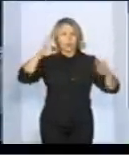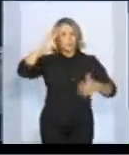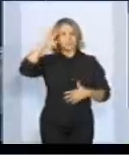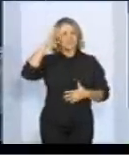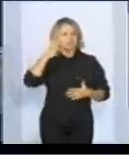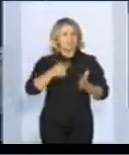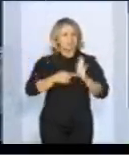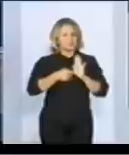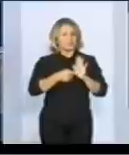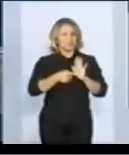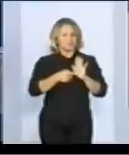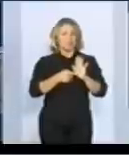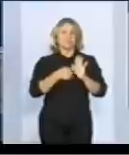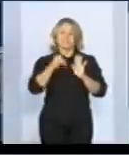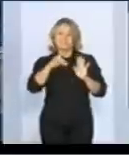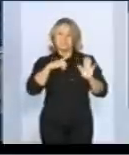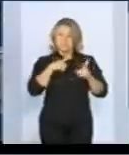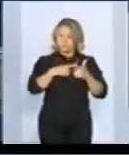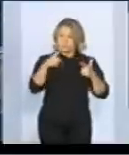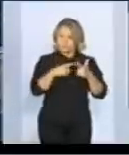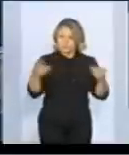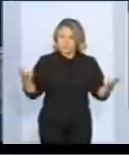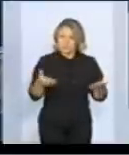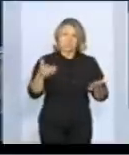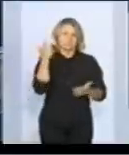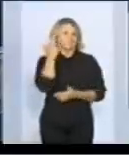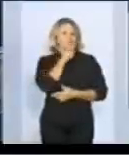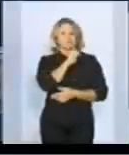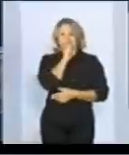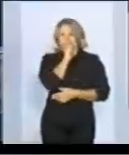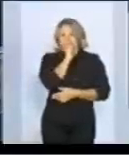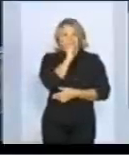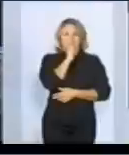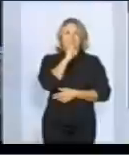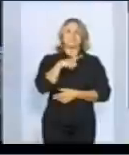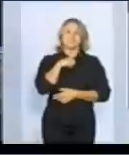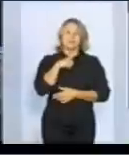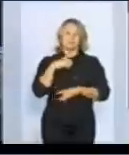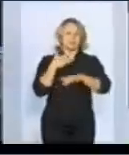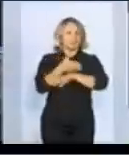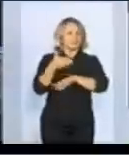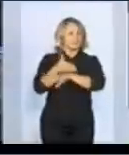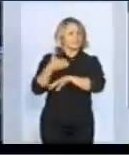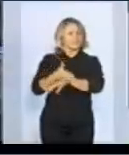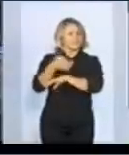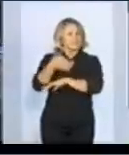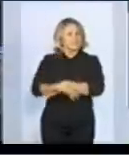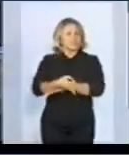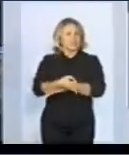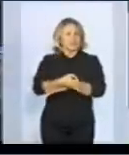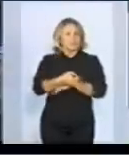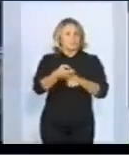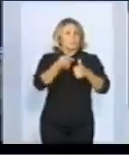colocado? Ora, se eu tenho um problema e eu não consigo ter um acesso, primeira